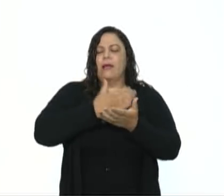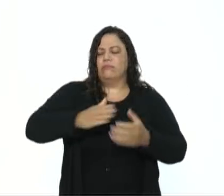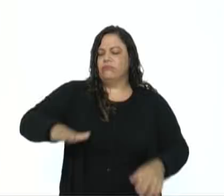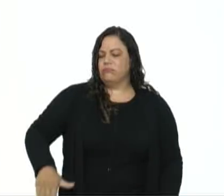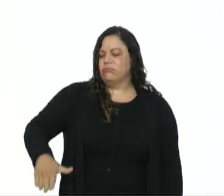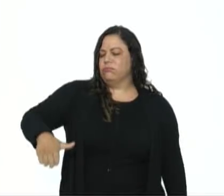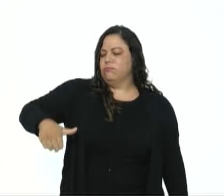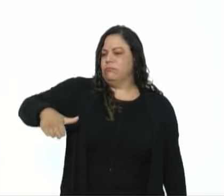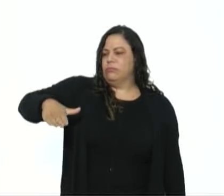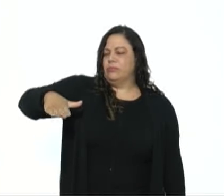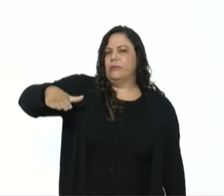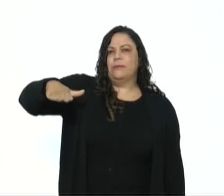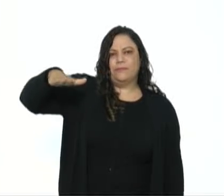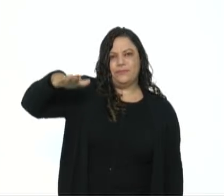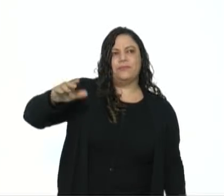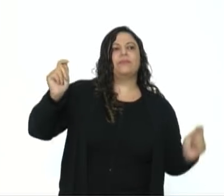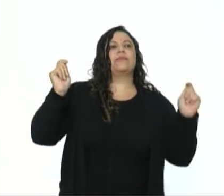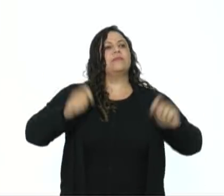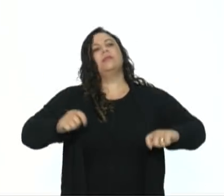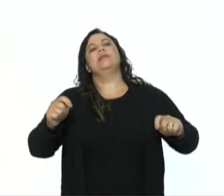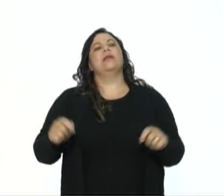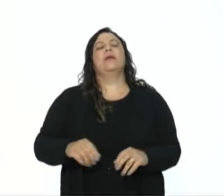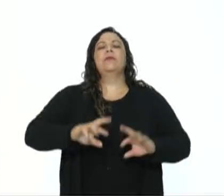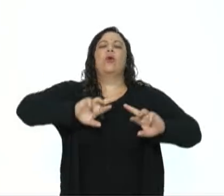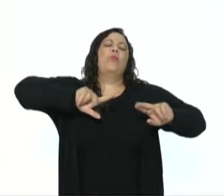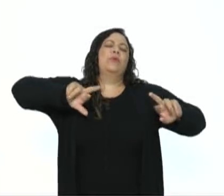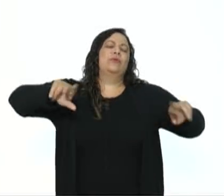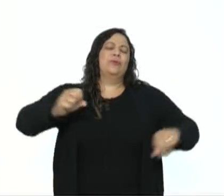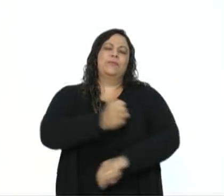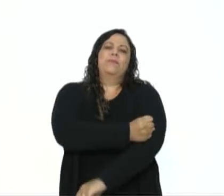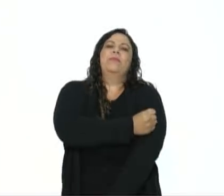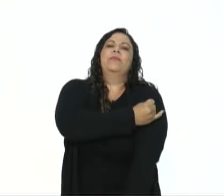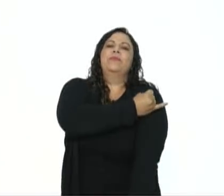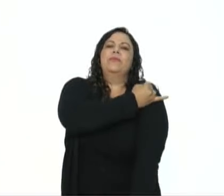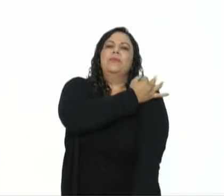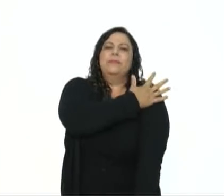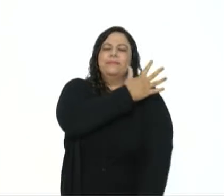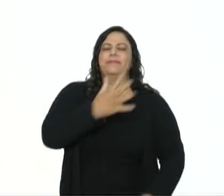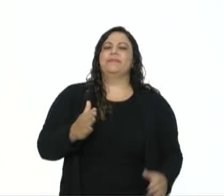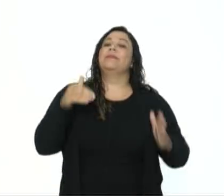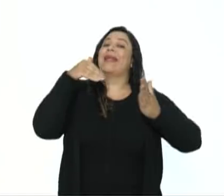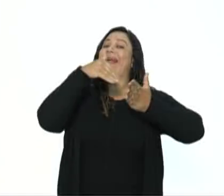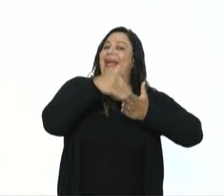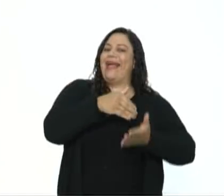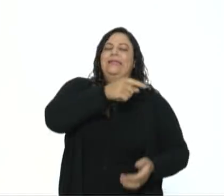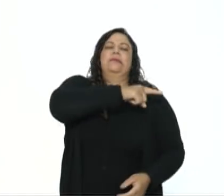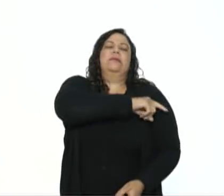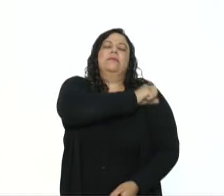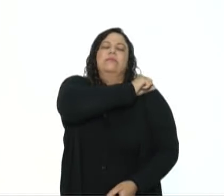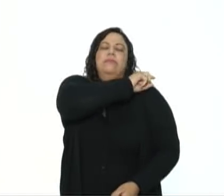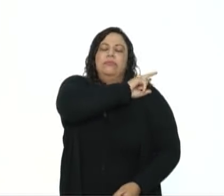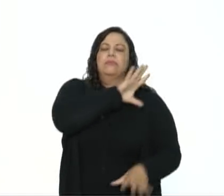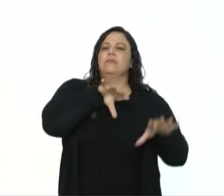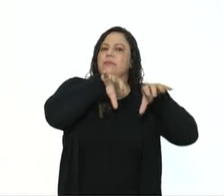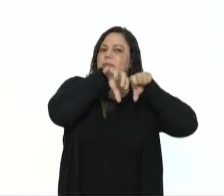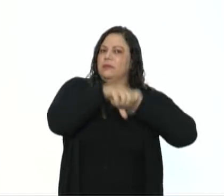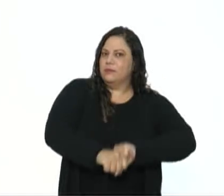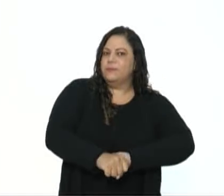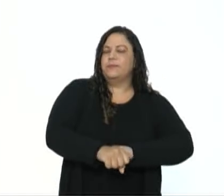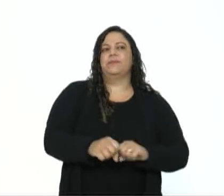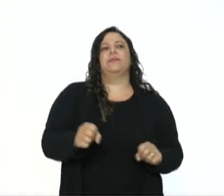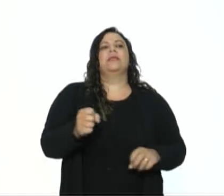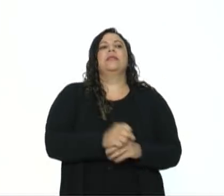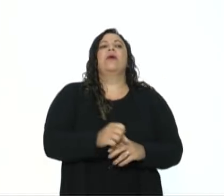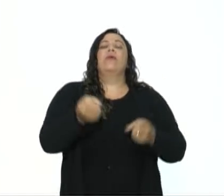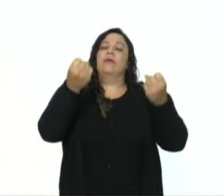ensino fundamental, perpassando por todos os anos até o ensino médio, explica Adriana Pagan, responsável pelo